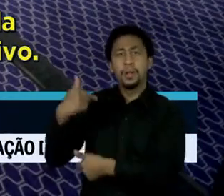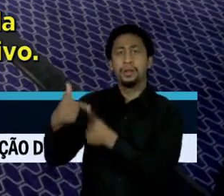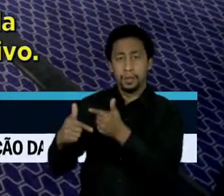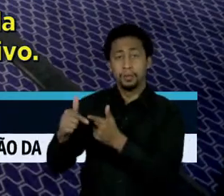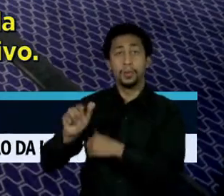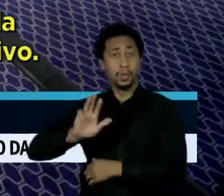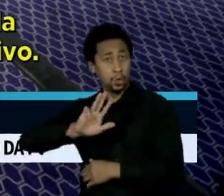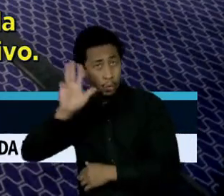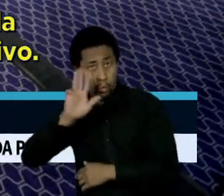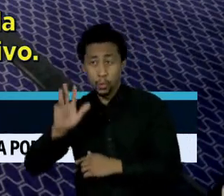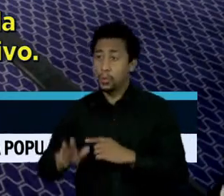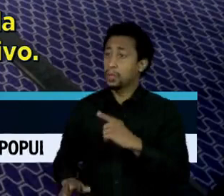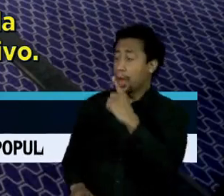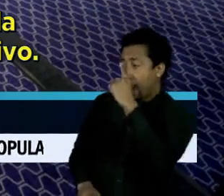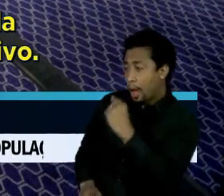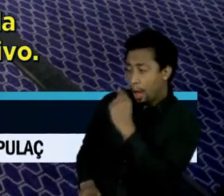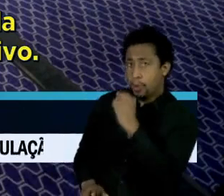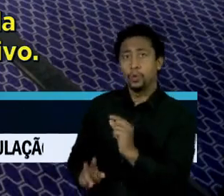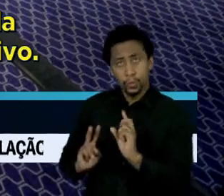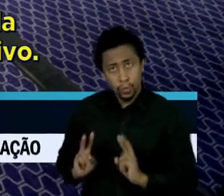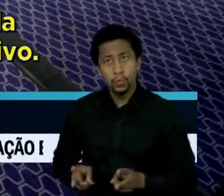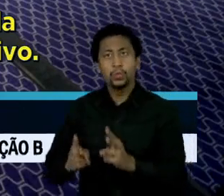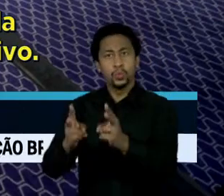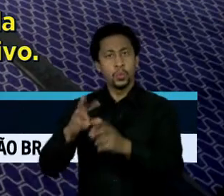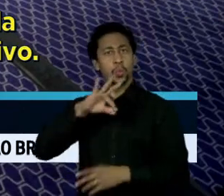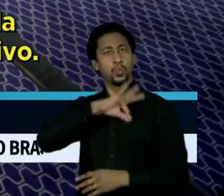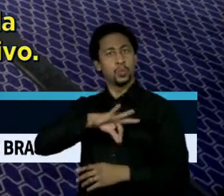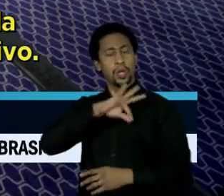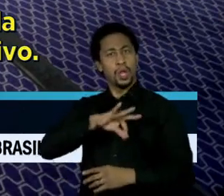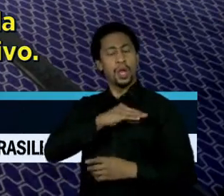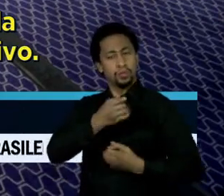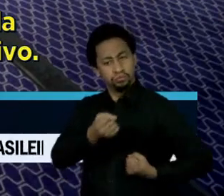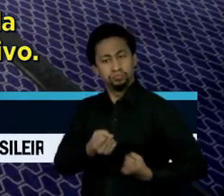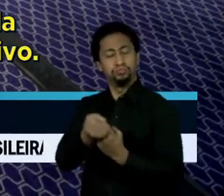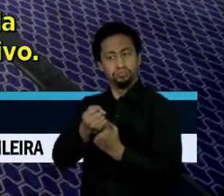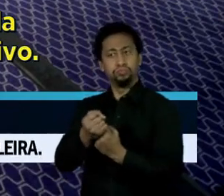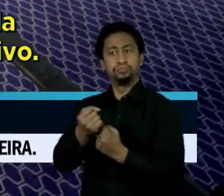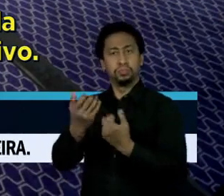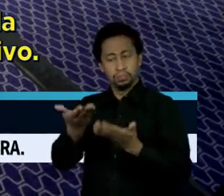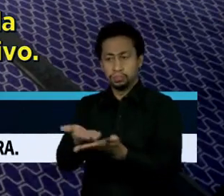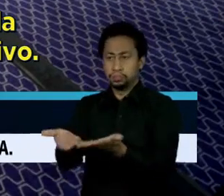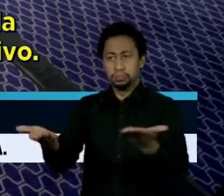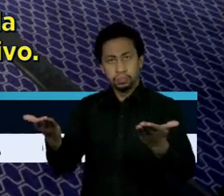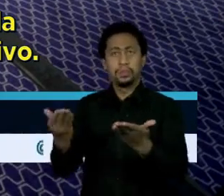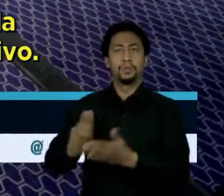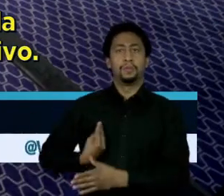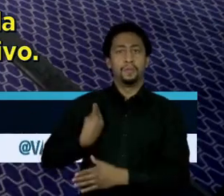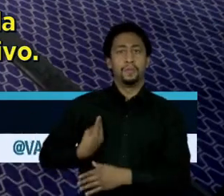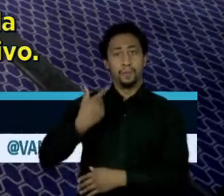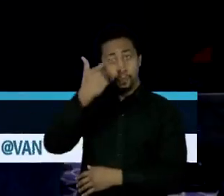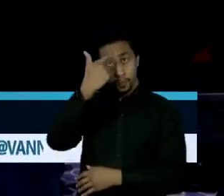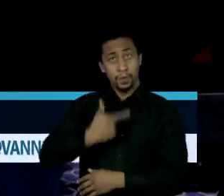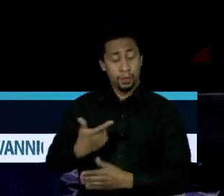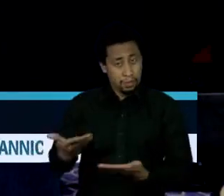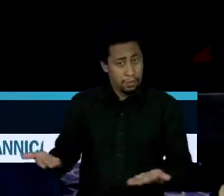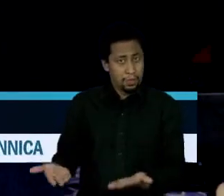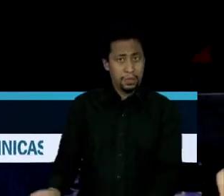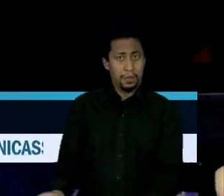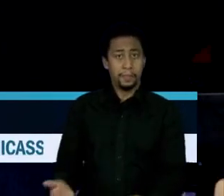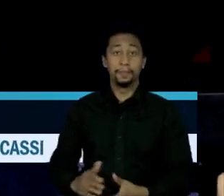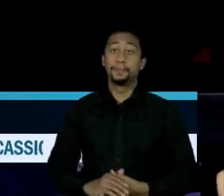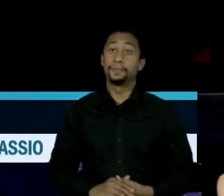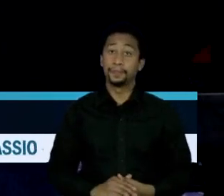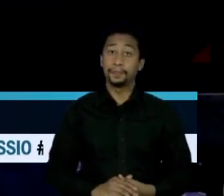Alckmin instituam a renda básica de cidadania enquanto eu estiver vivo. Mercadante